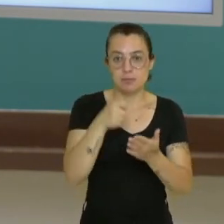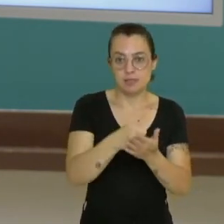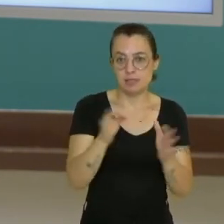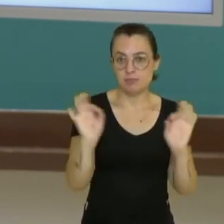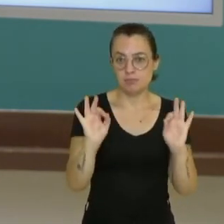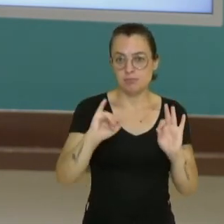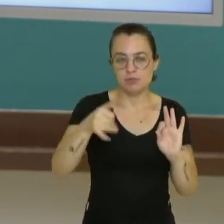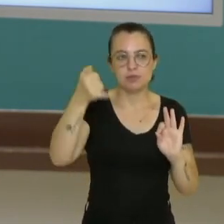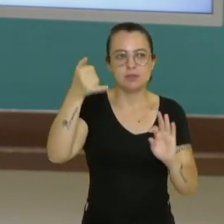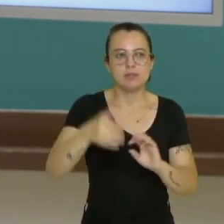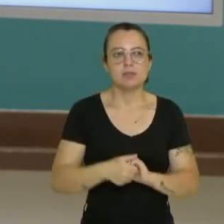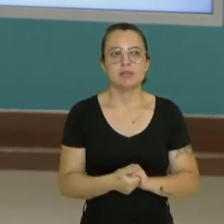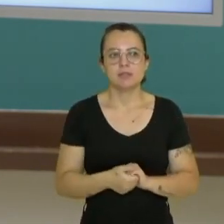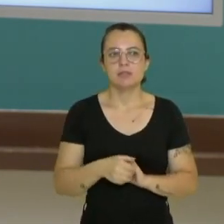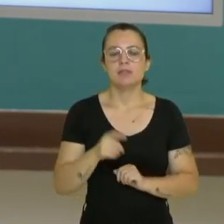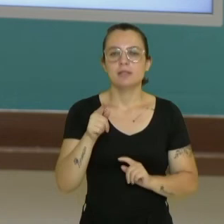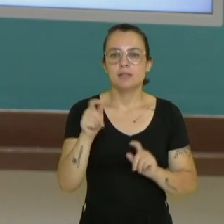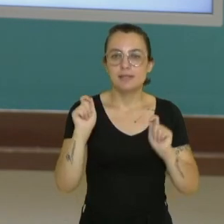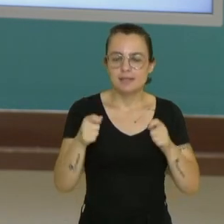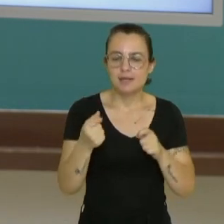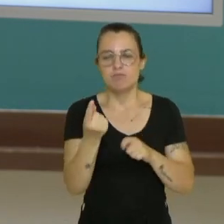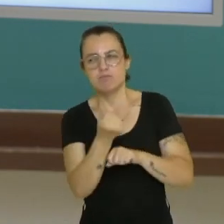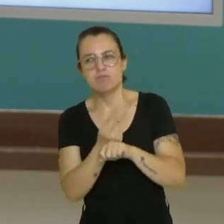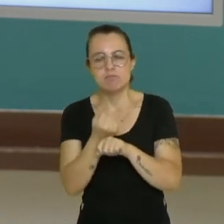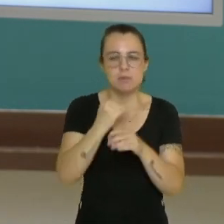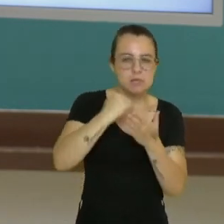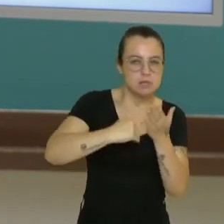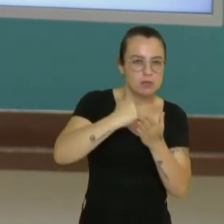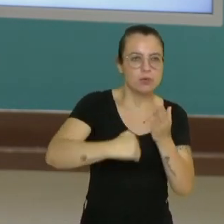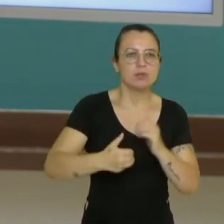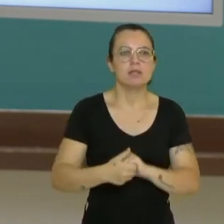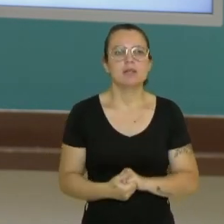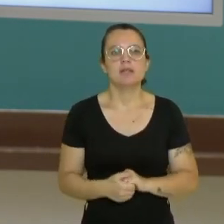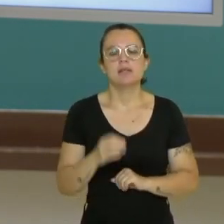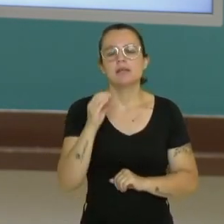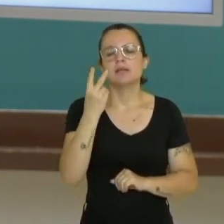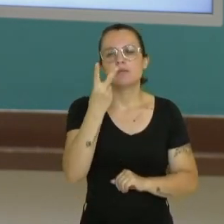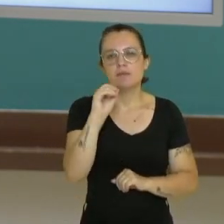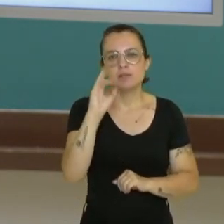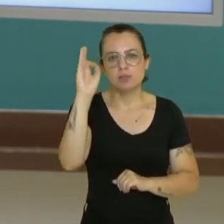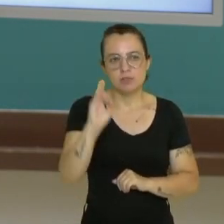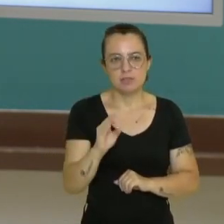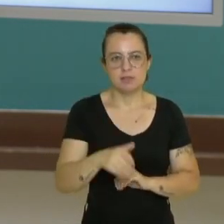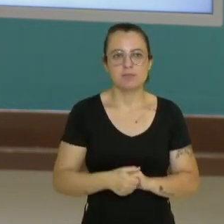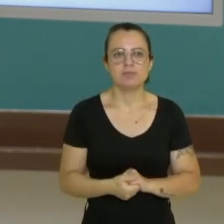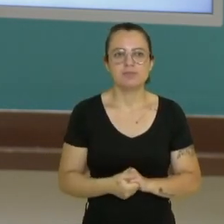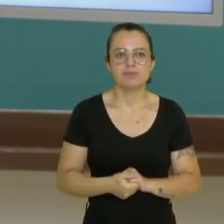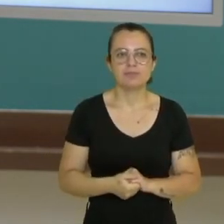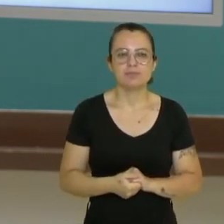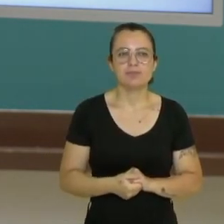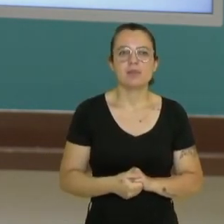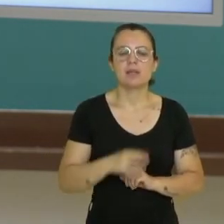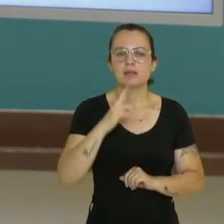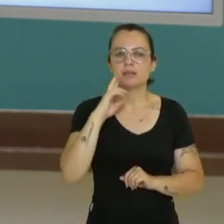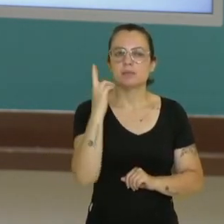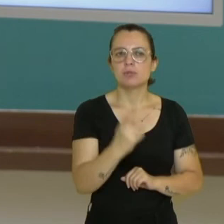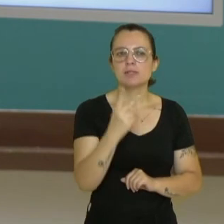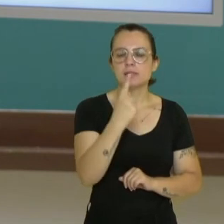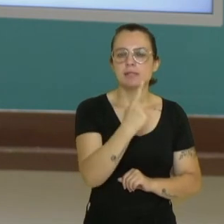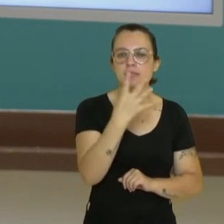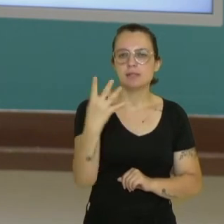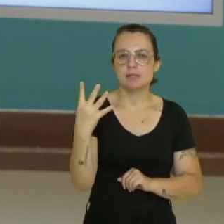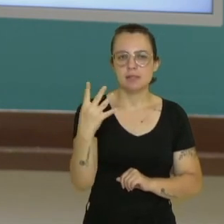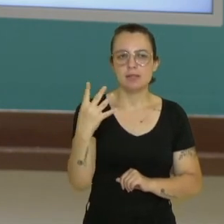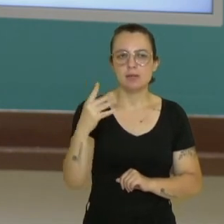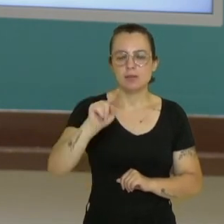bastante interessante, e ainda vai poder negociar descontos, é 20%, 20 sobre 100, 0,2 vezes